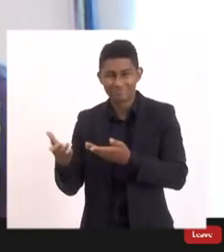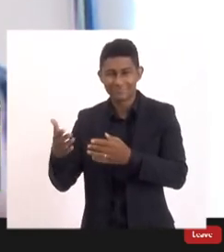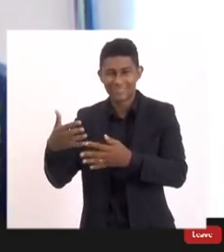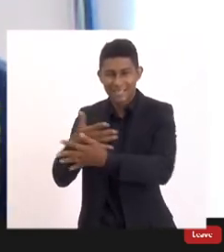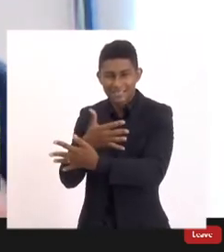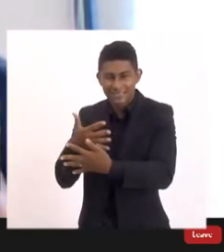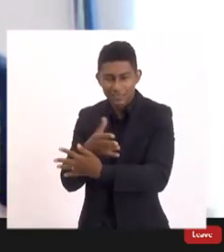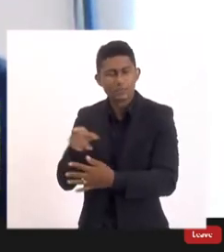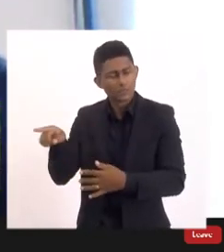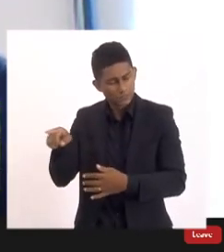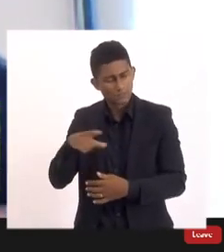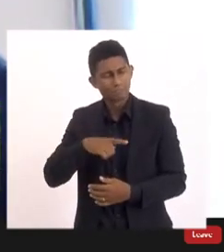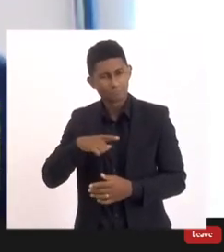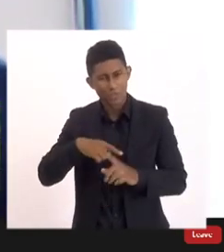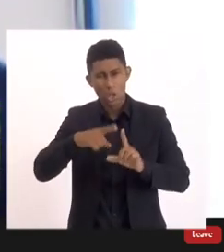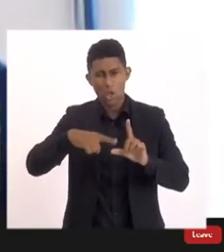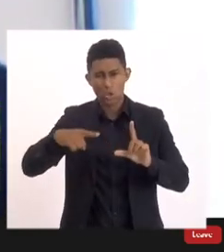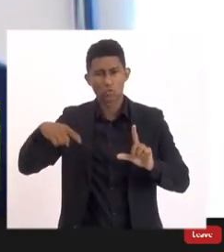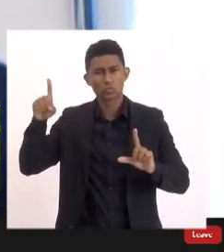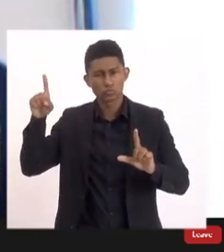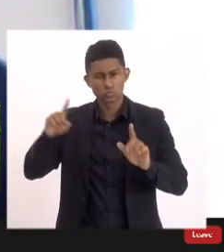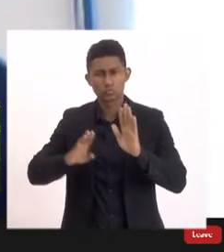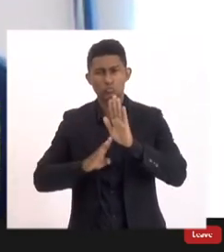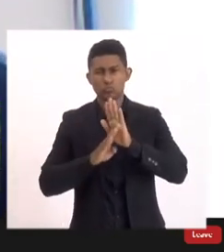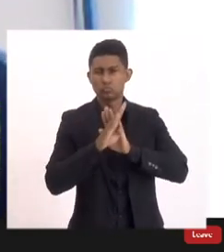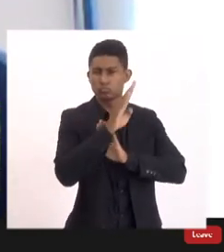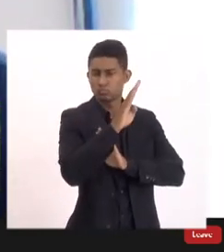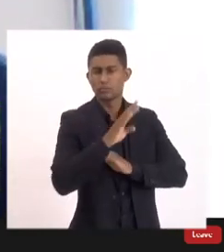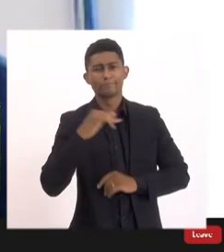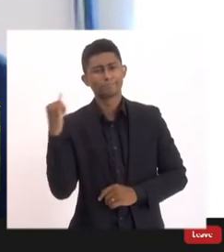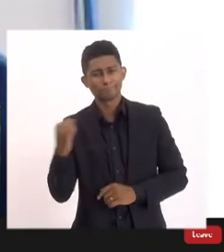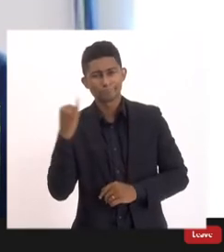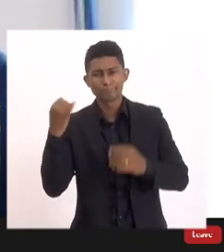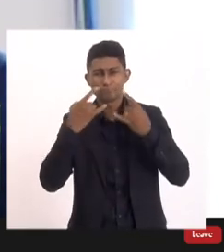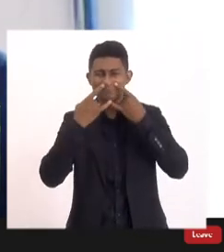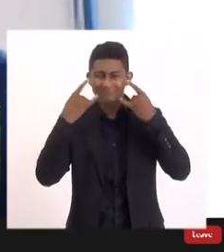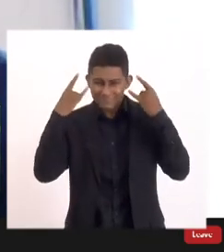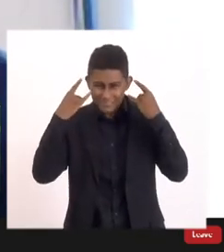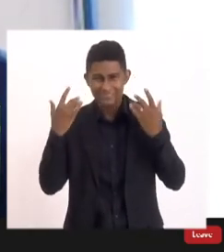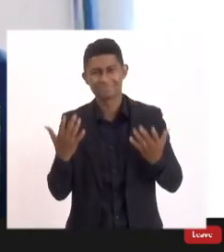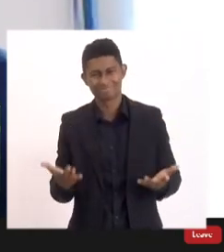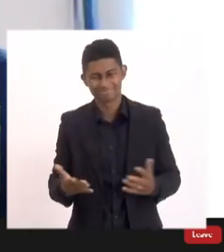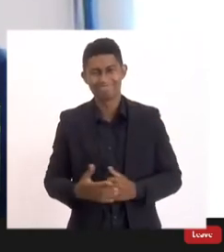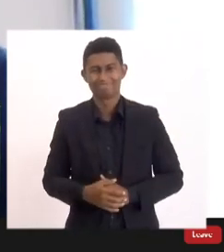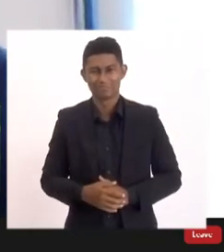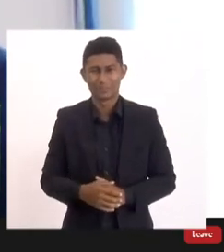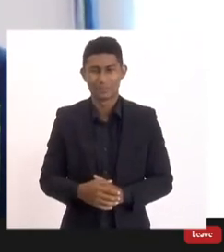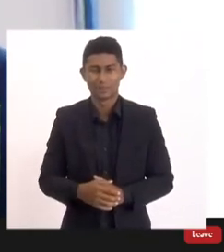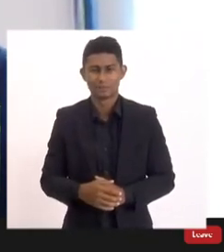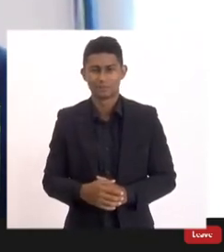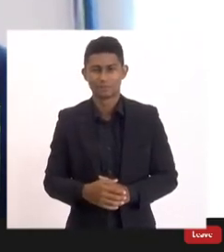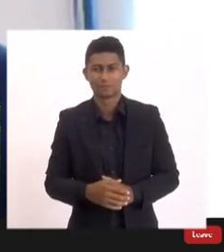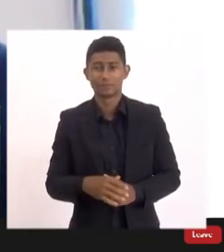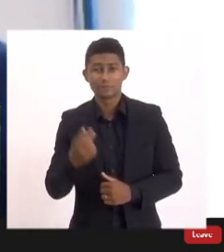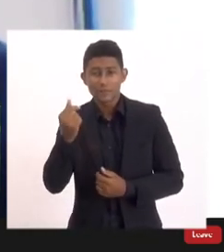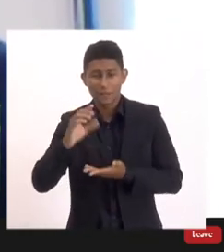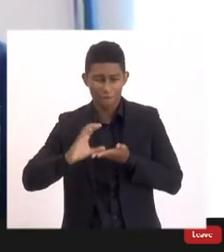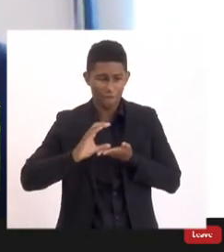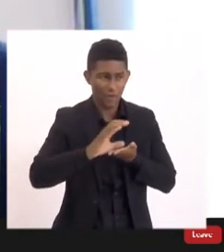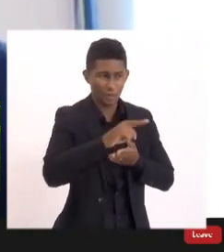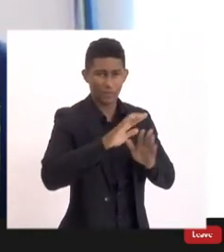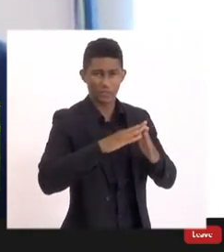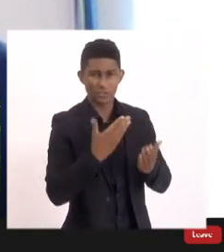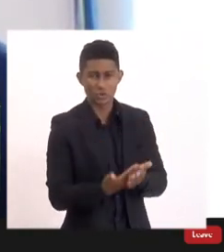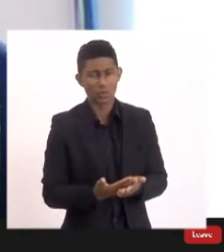adequada. Esse é um ponto que eu queria ressaltar e reiterar, né, considerando que o que hoje foi repassado para as escolas é insuficiente